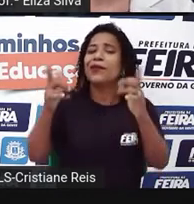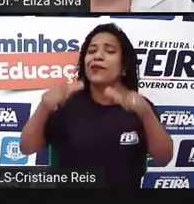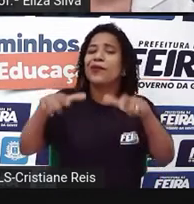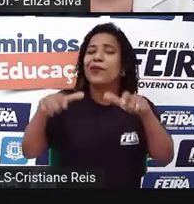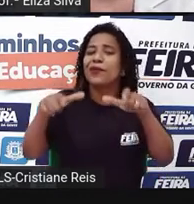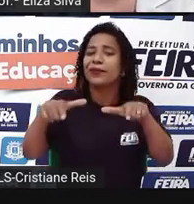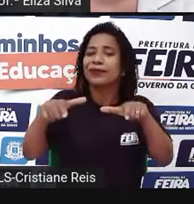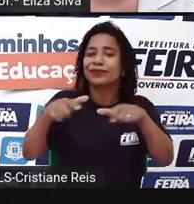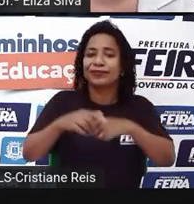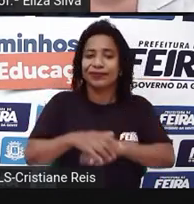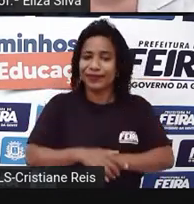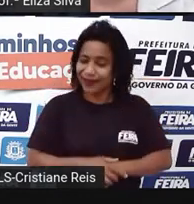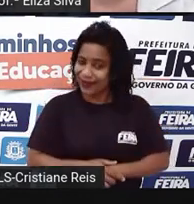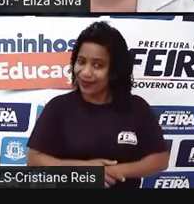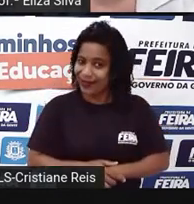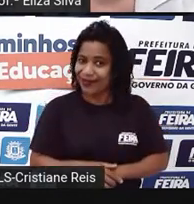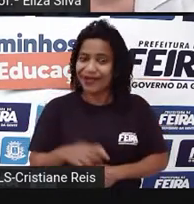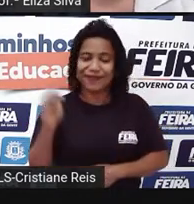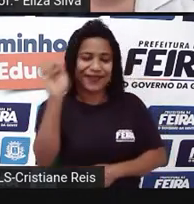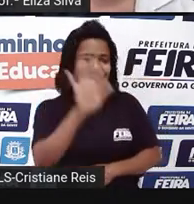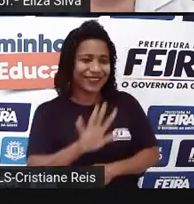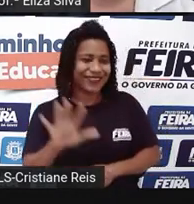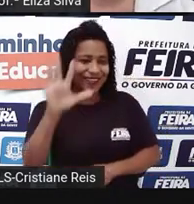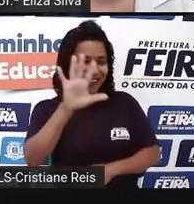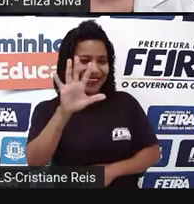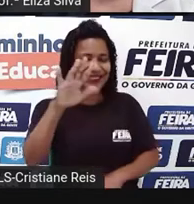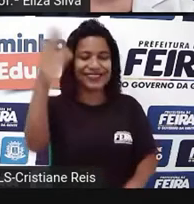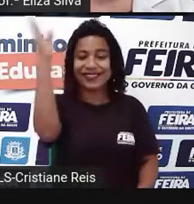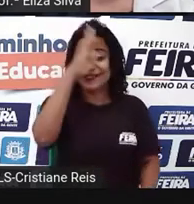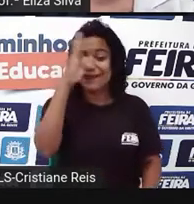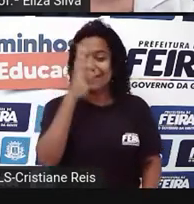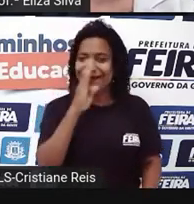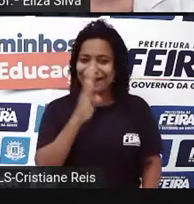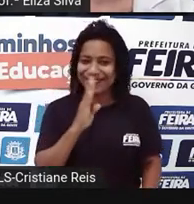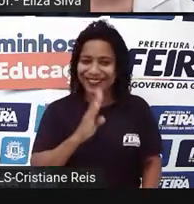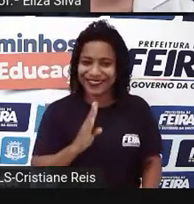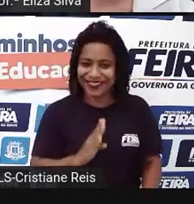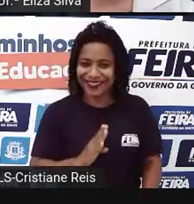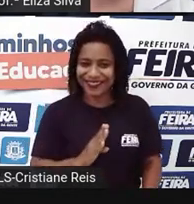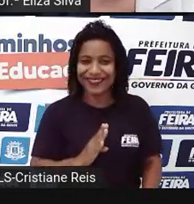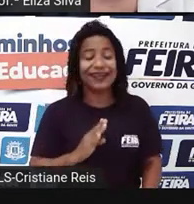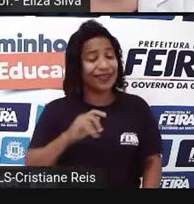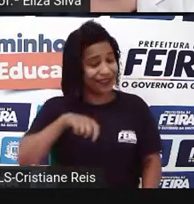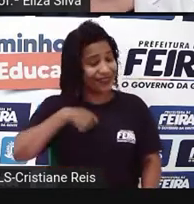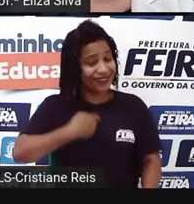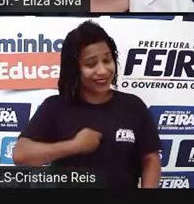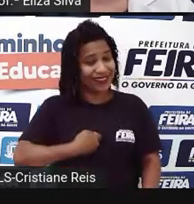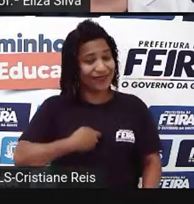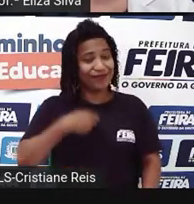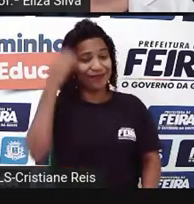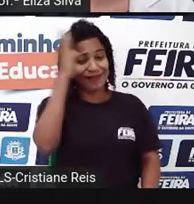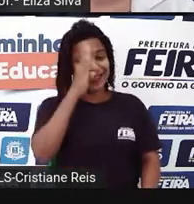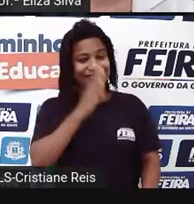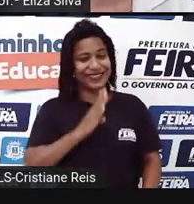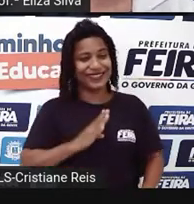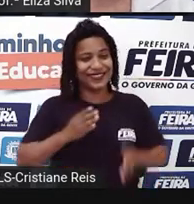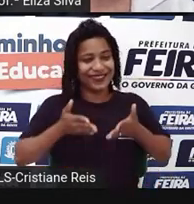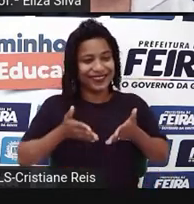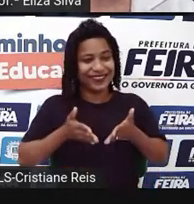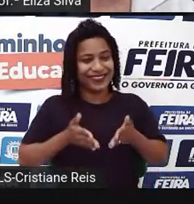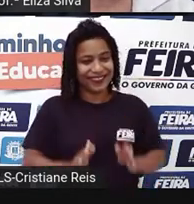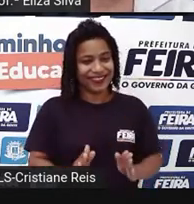dica. A minha nacionalidade é Brazilian. I am Brazilian. Eu sou brasileira. Então, a